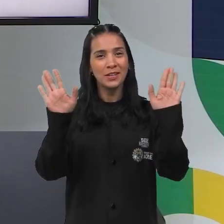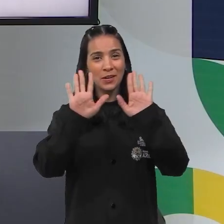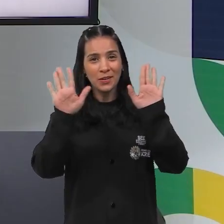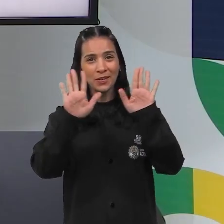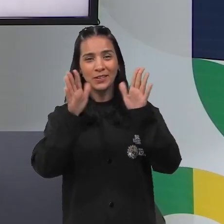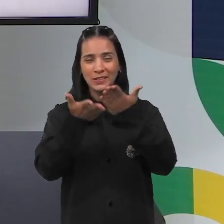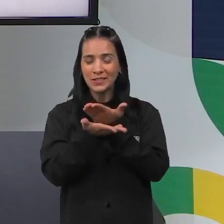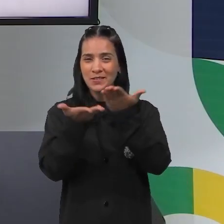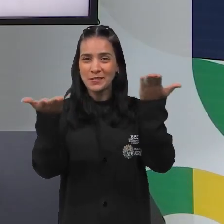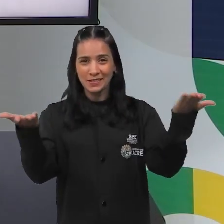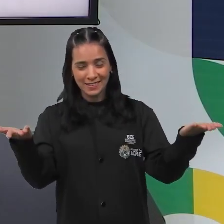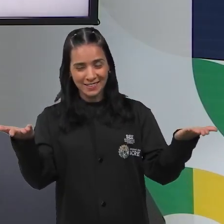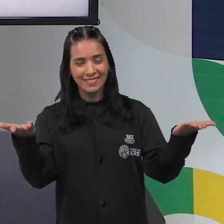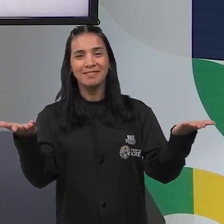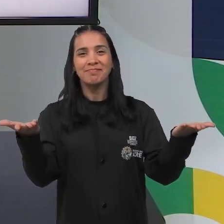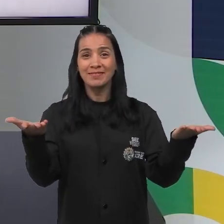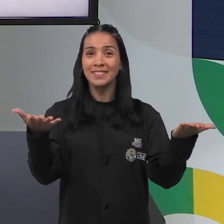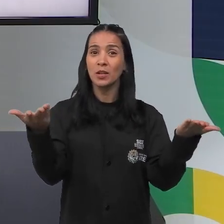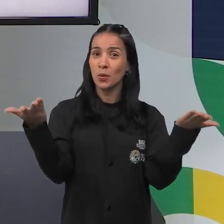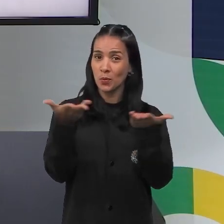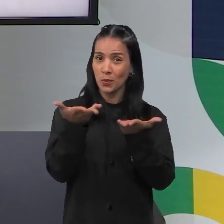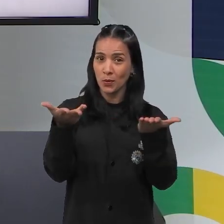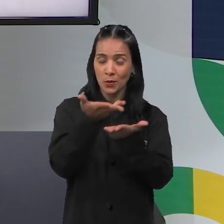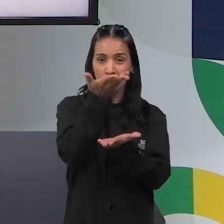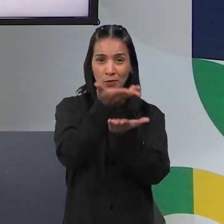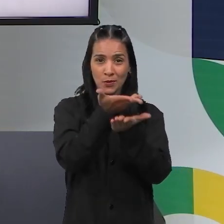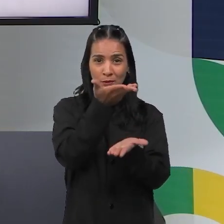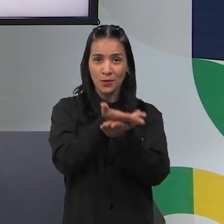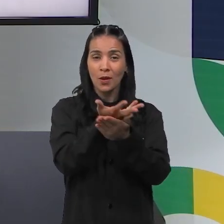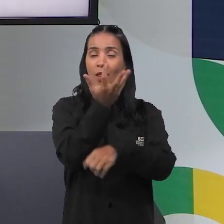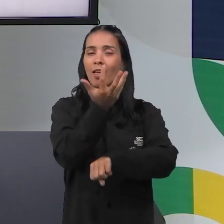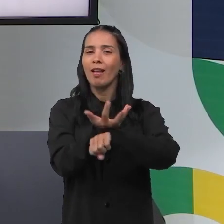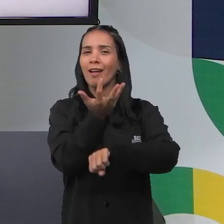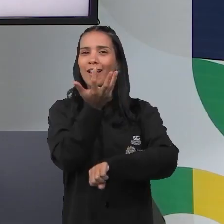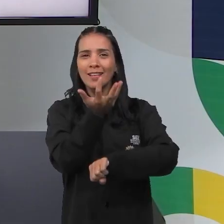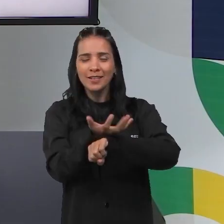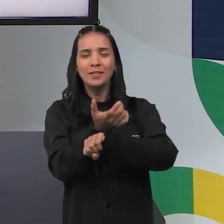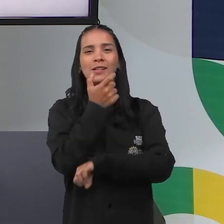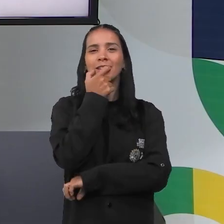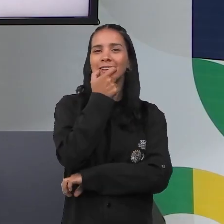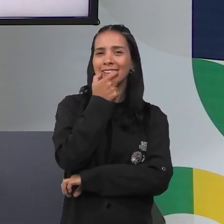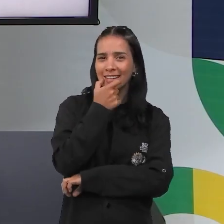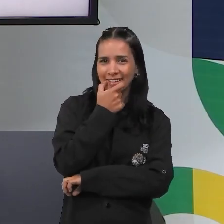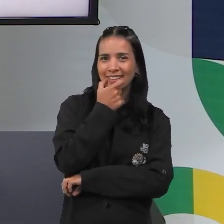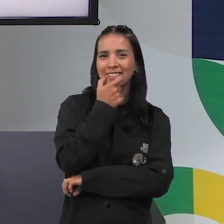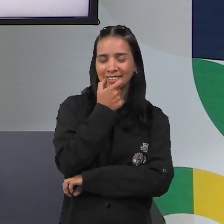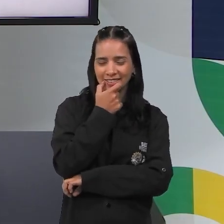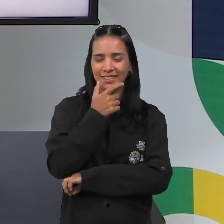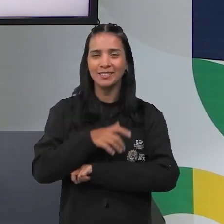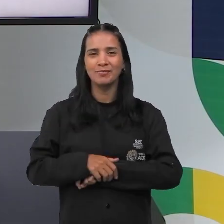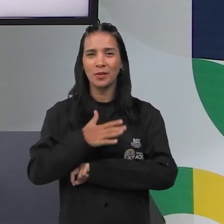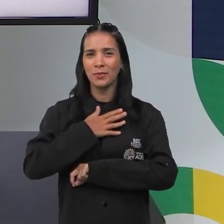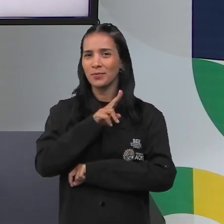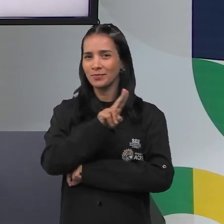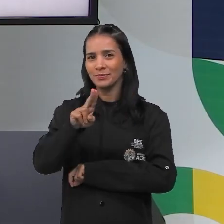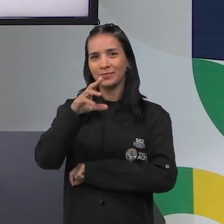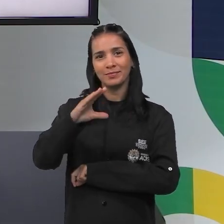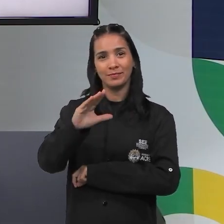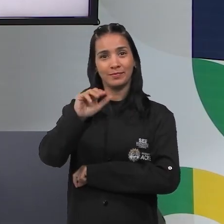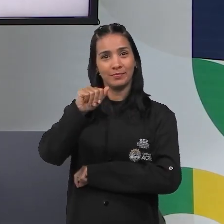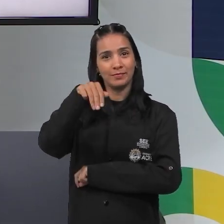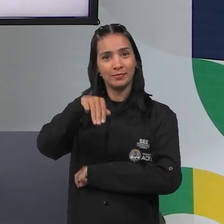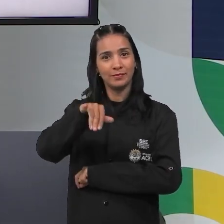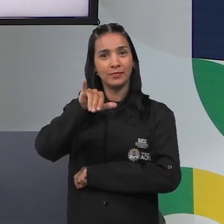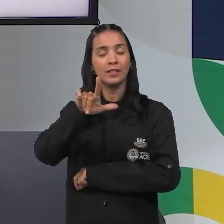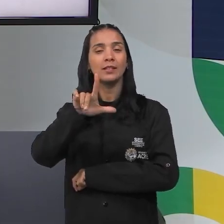Hello students, olá alunos, welcome to our English class, bem-vindos à nossa aula de língua inglesa. Meu nome é Camila, my name